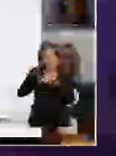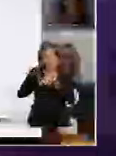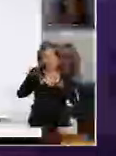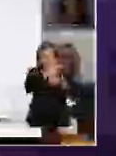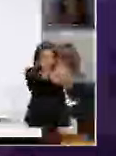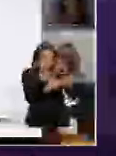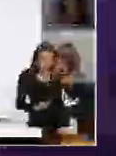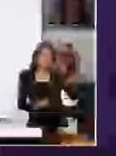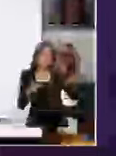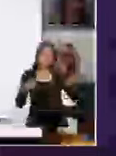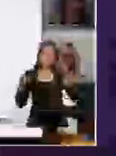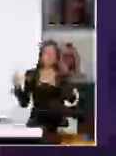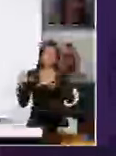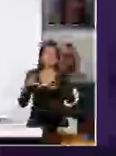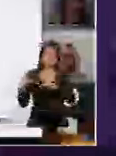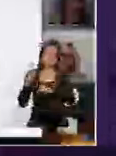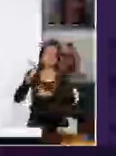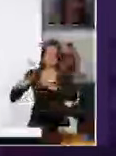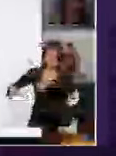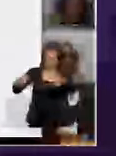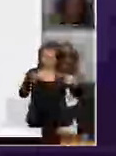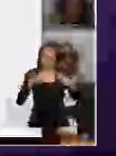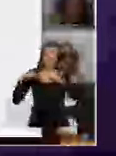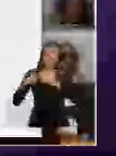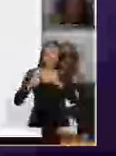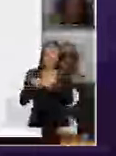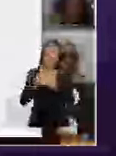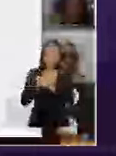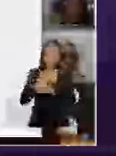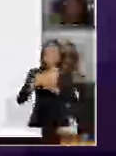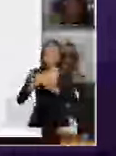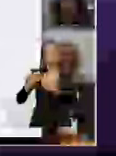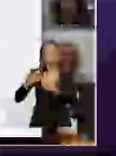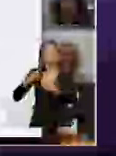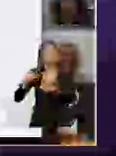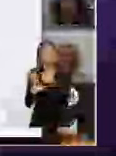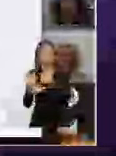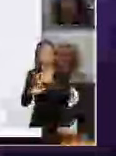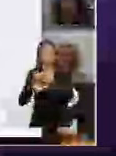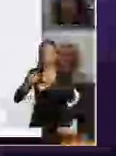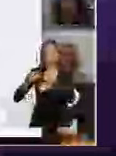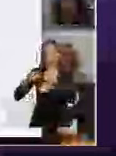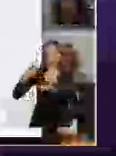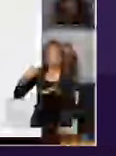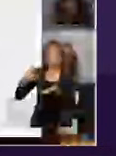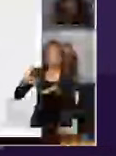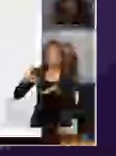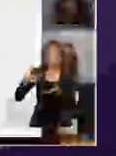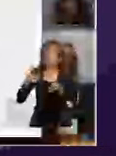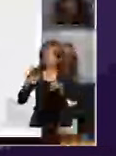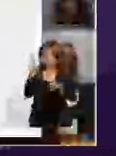da Pfizer, que a gente já discutiu aqui sobremaneira, alguns aspectos metodológicos. Digamos, ele foi um estudo em